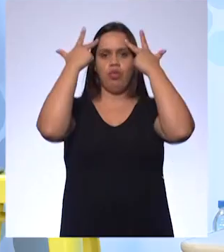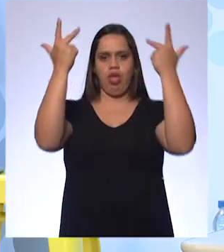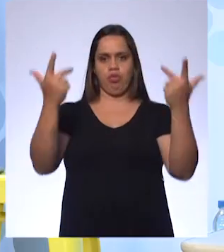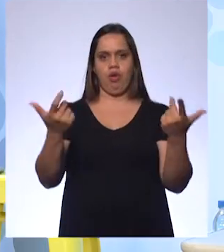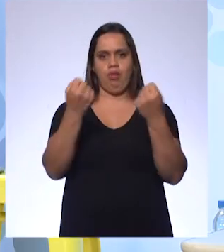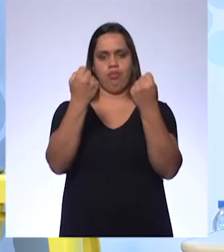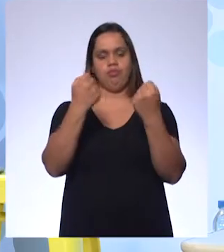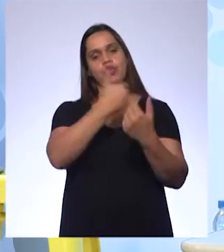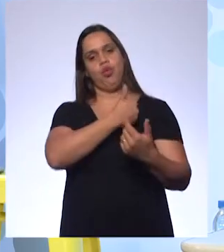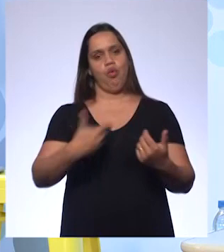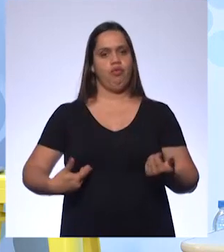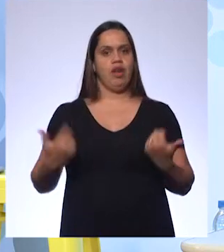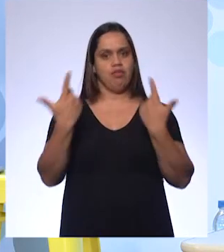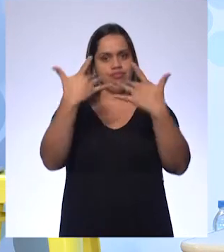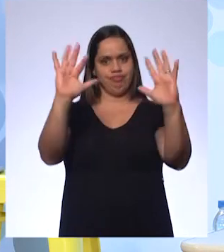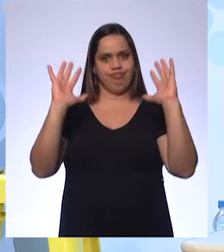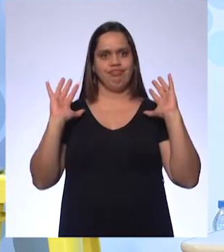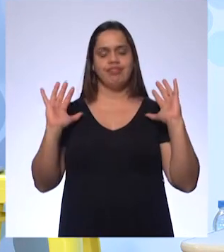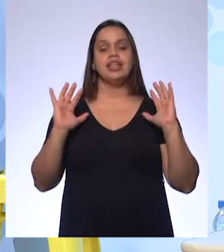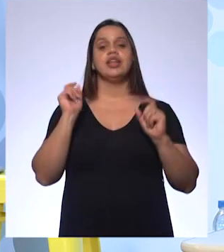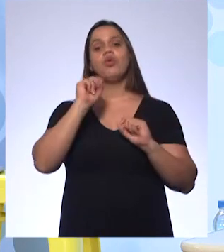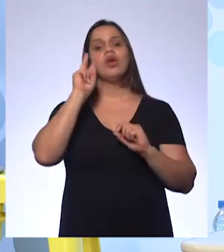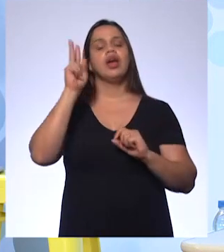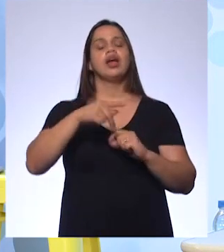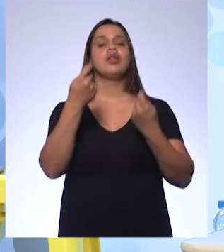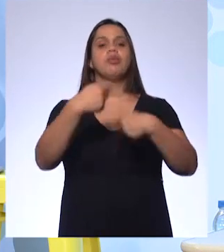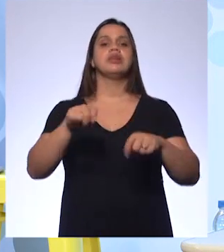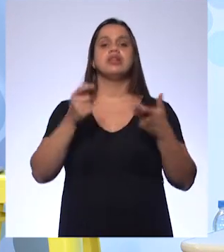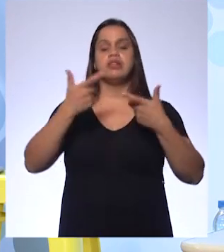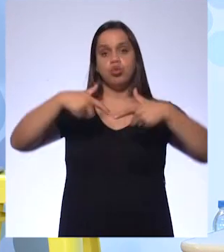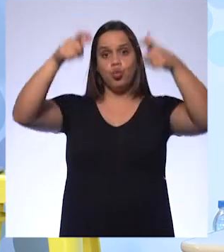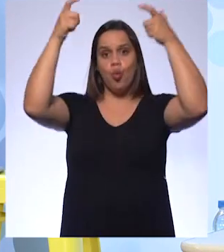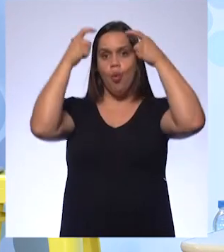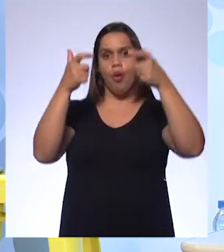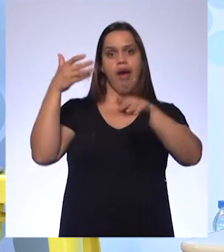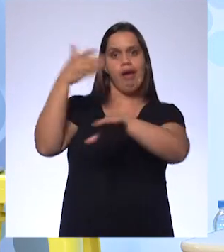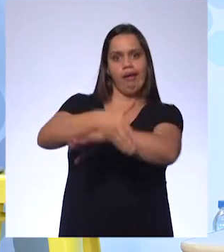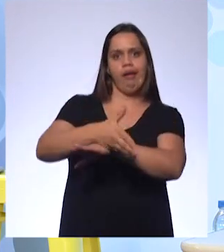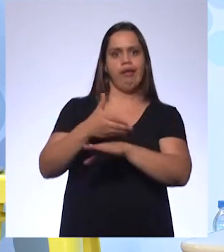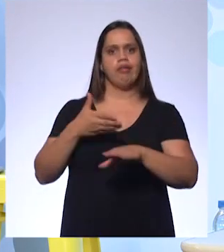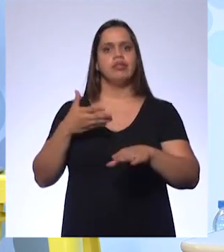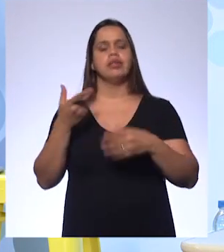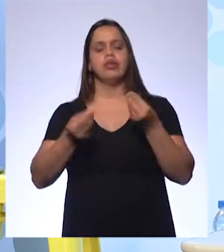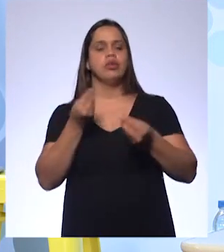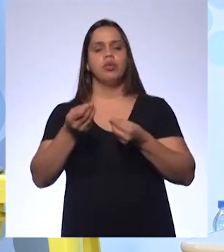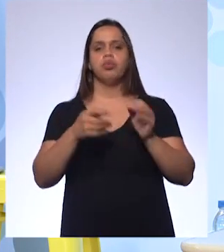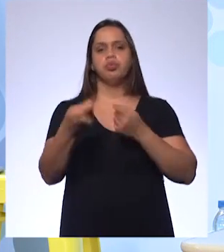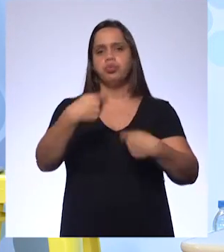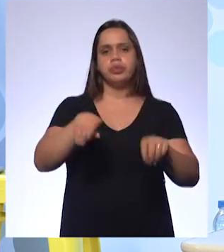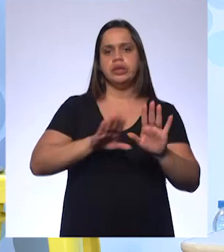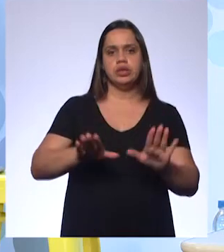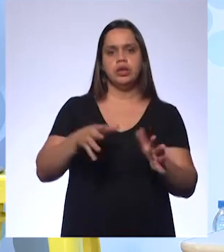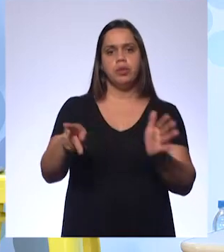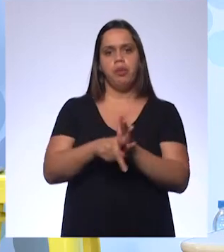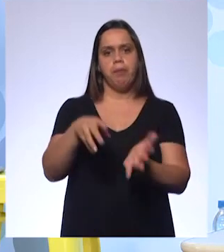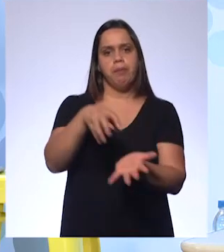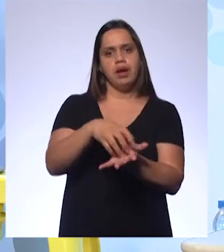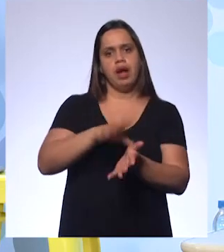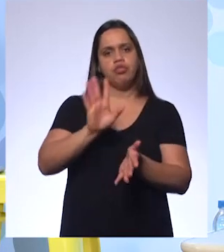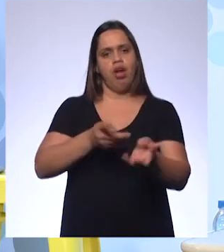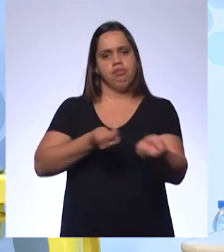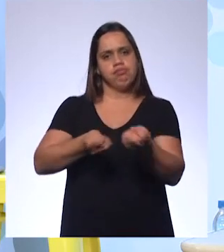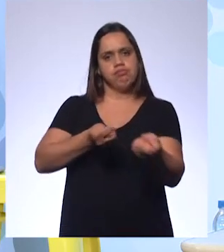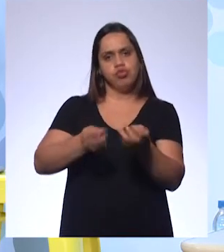Então, essa era a ideia. Então, não precisa de um rei intervindo, né? O próprio mercado vai se autorregulando. E aí a gente vai ter depois